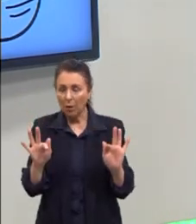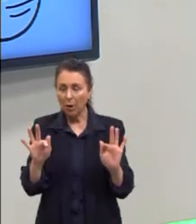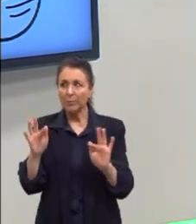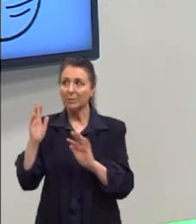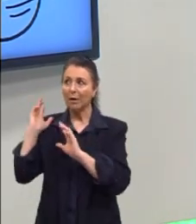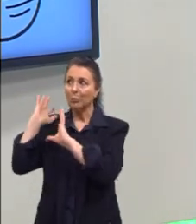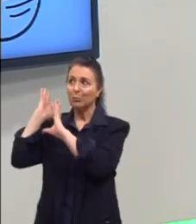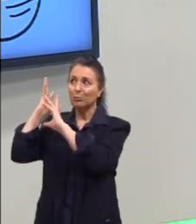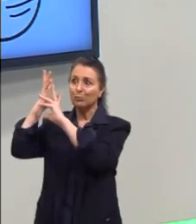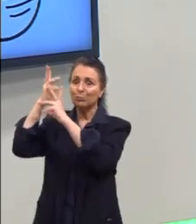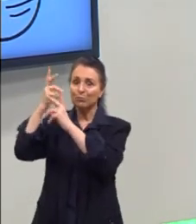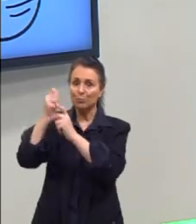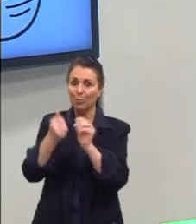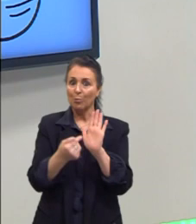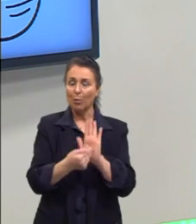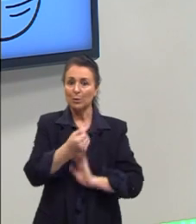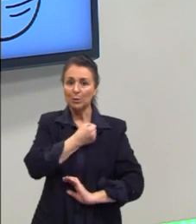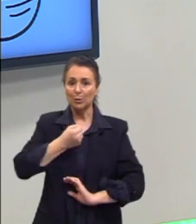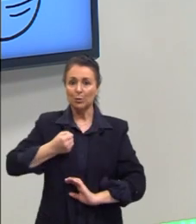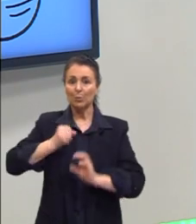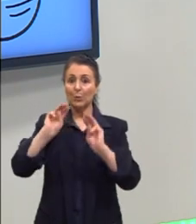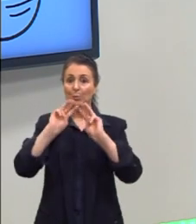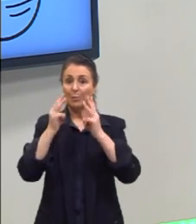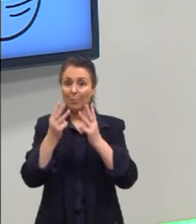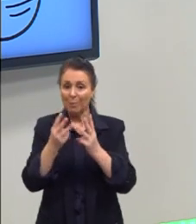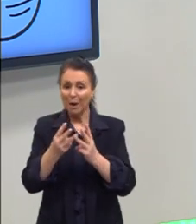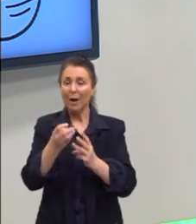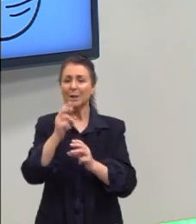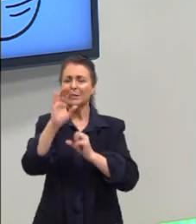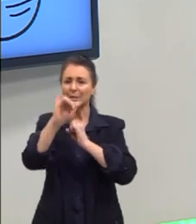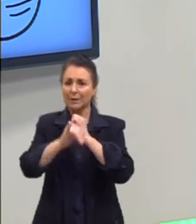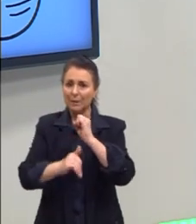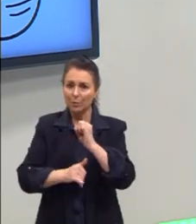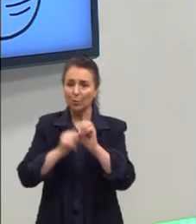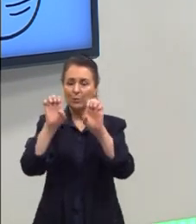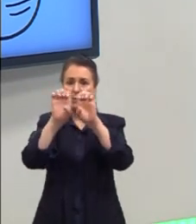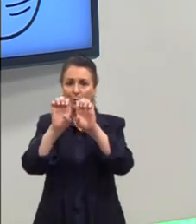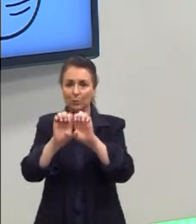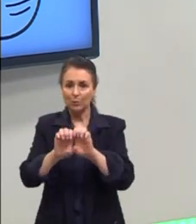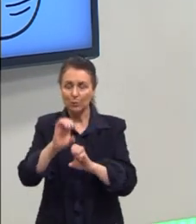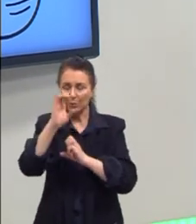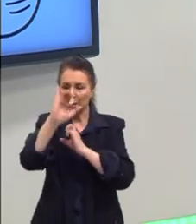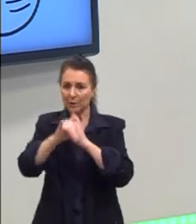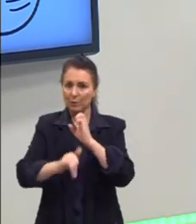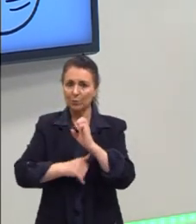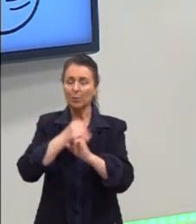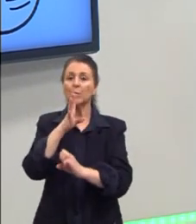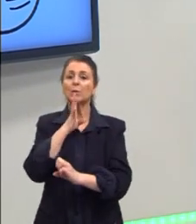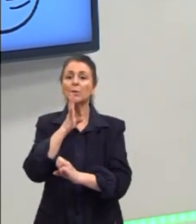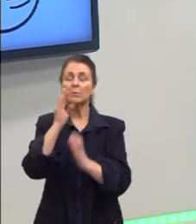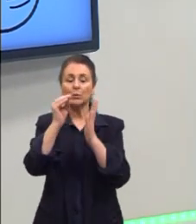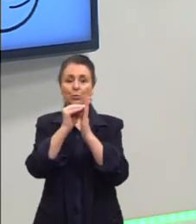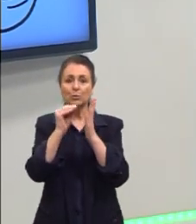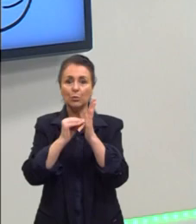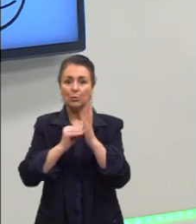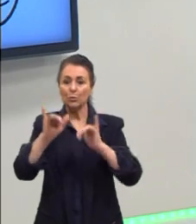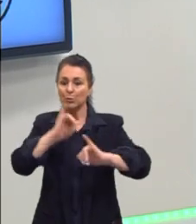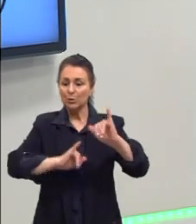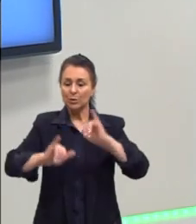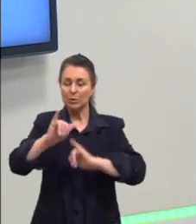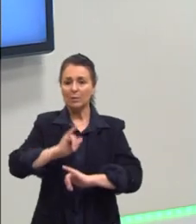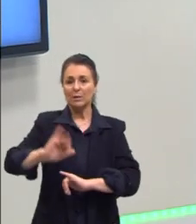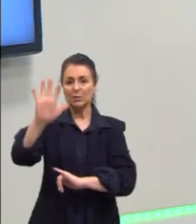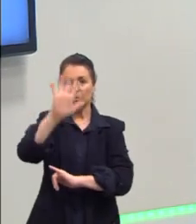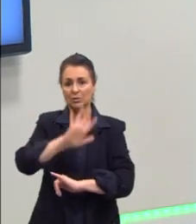traz lá o número de massa é número atômico que a estrutura atômica então eu conhecimento de conteúdo aí do de química